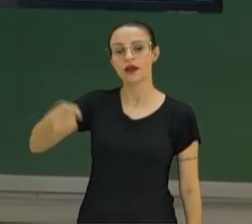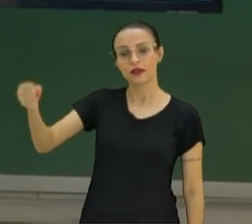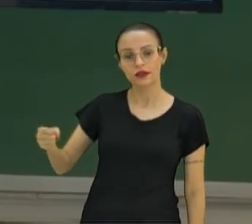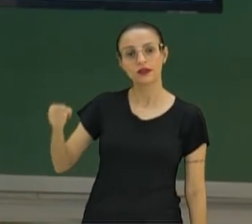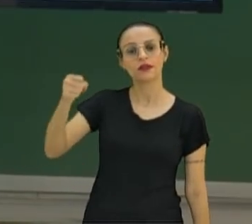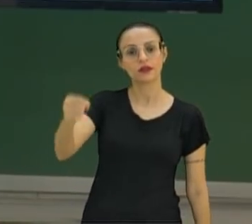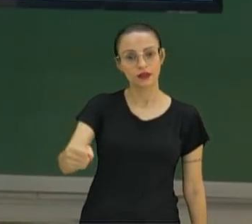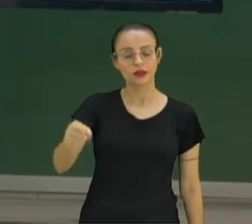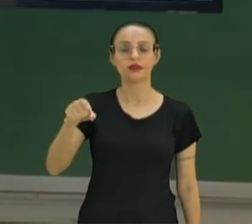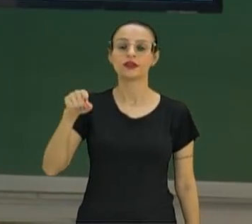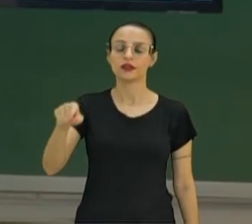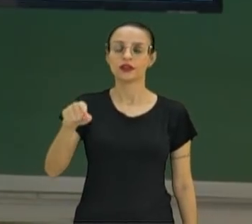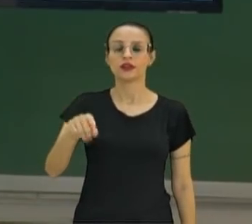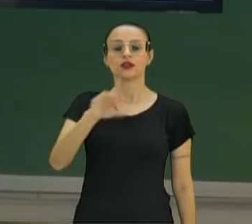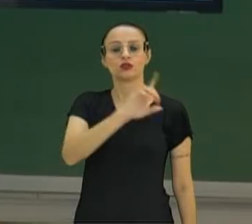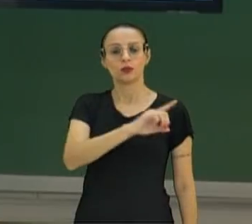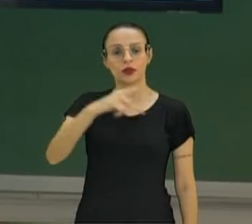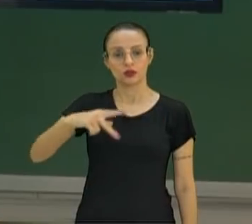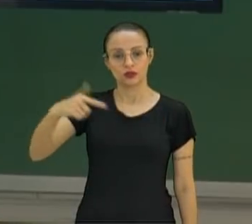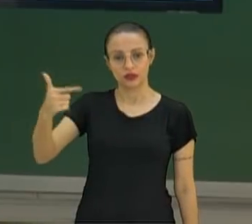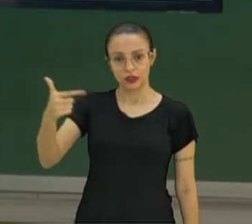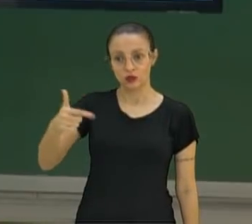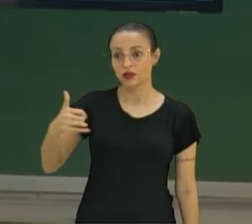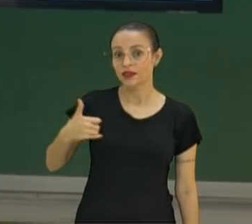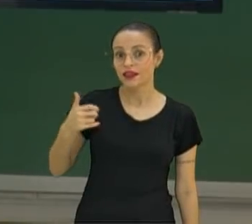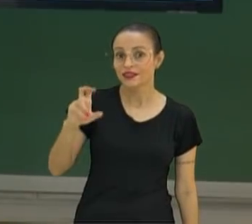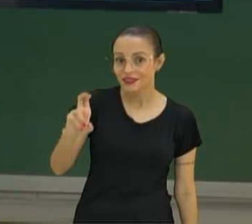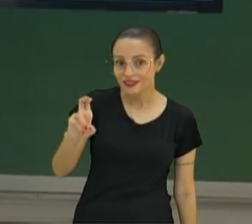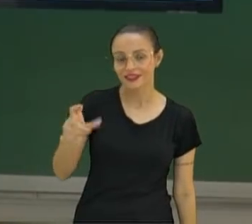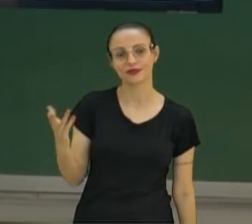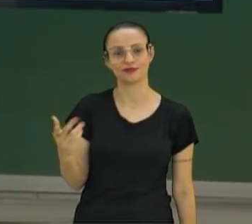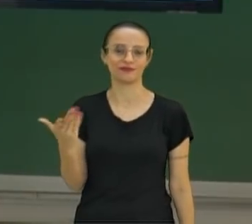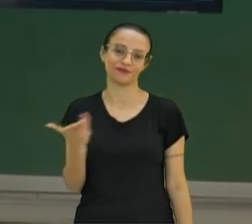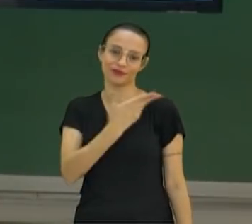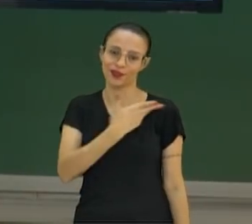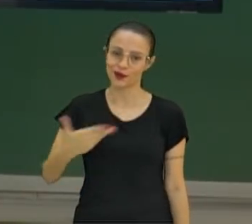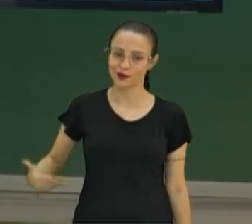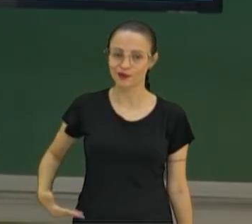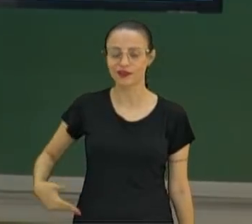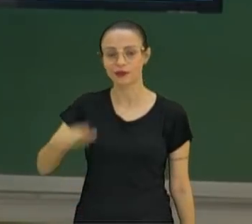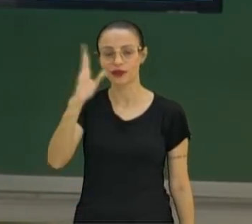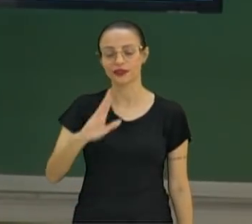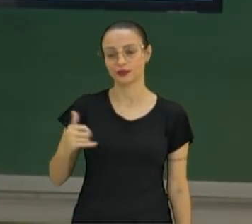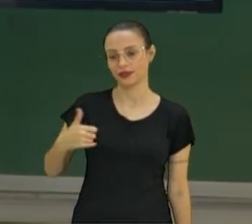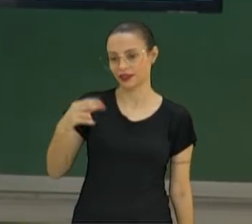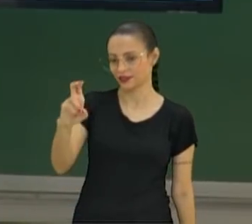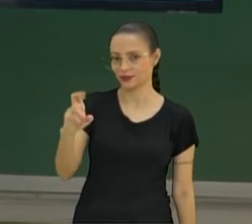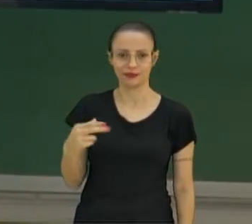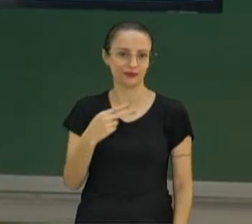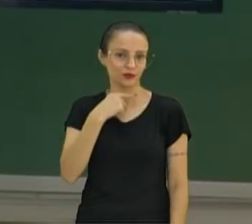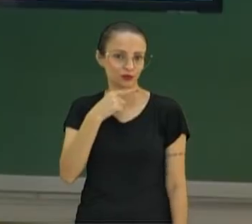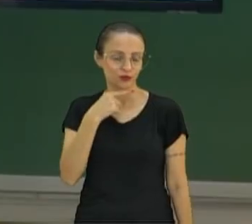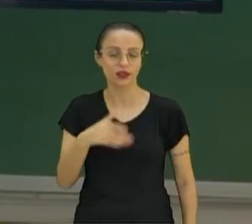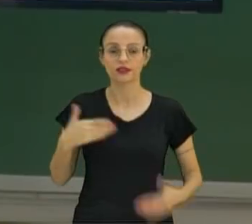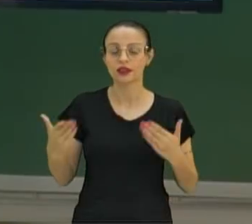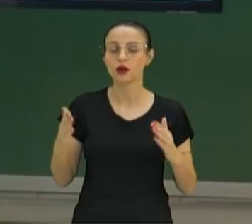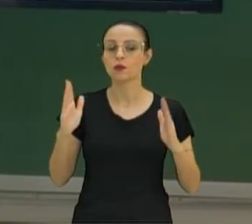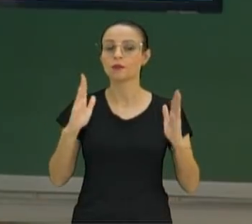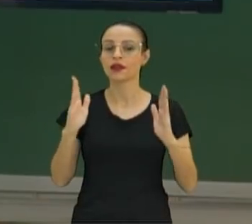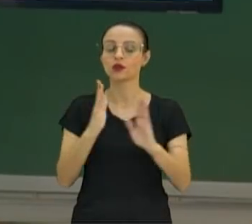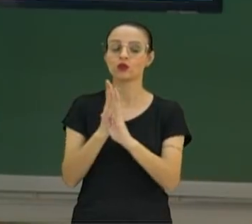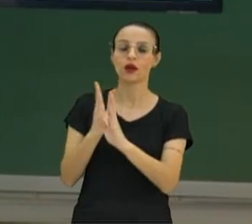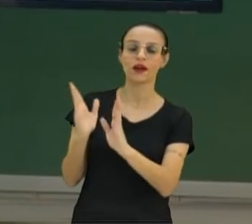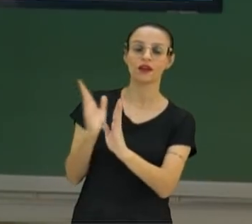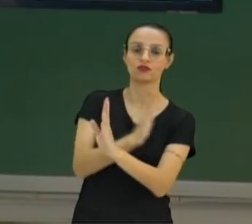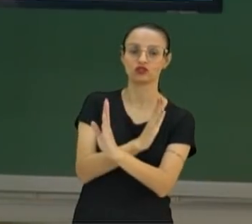com 5 anos de idade para governar o Brasil. Obviamente, uma criança de 5 anos não tem capacidade. Então, o período